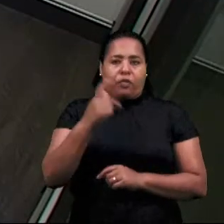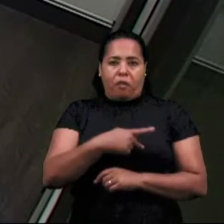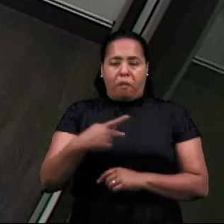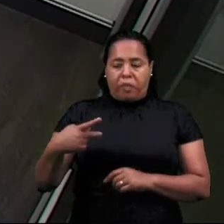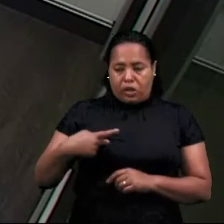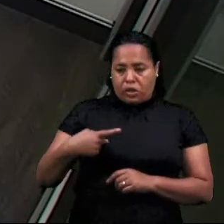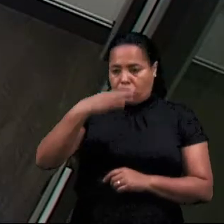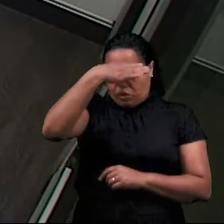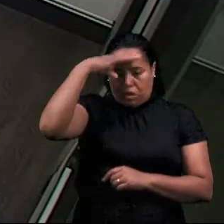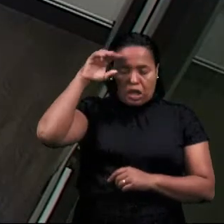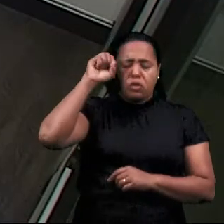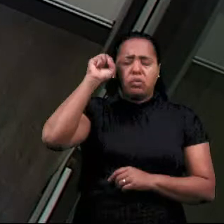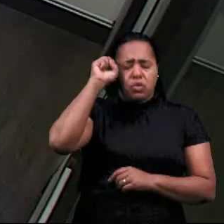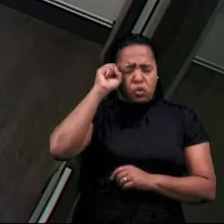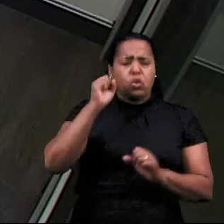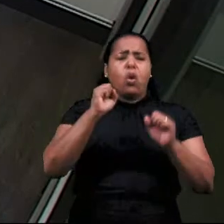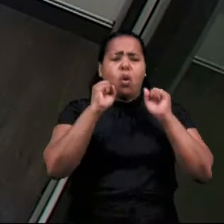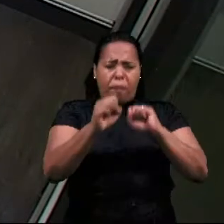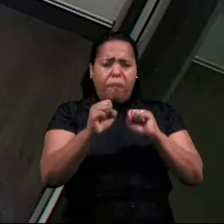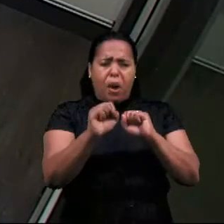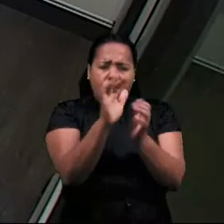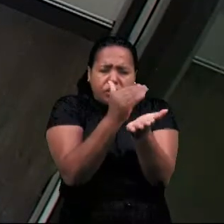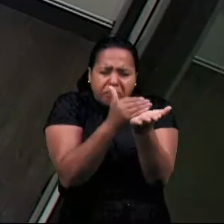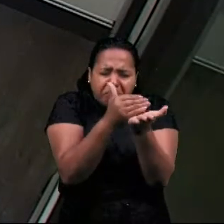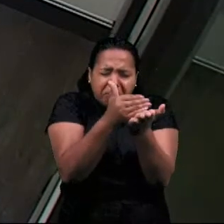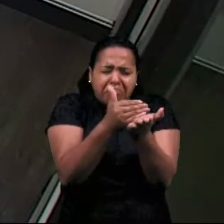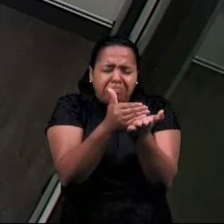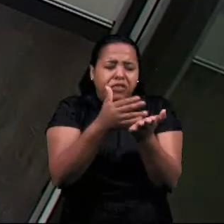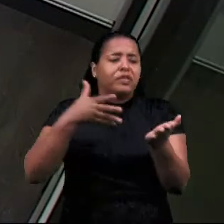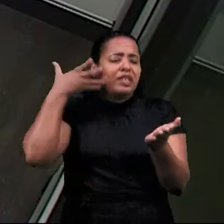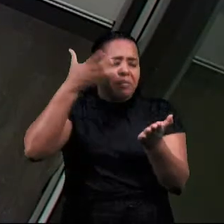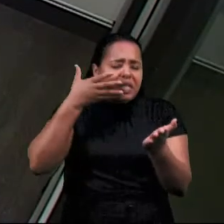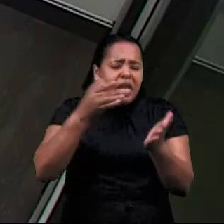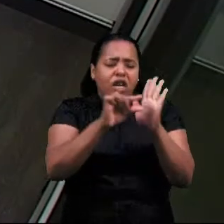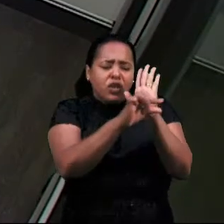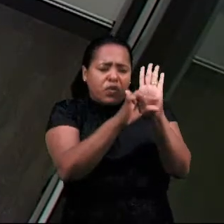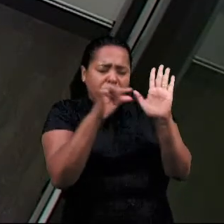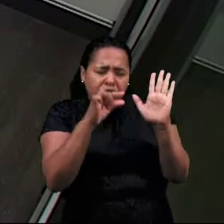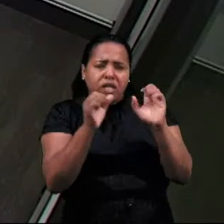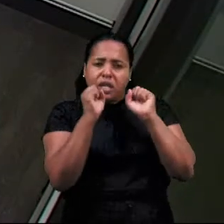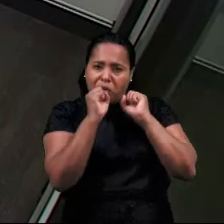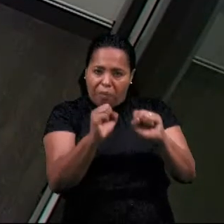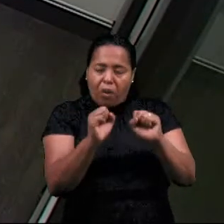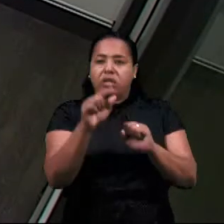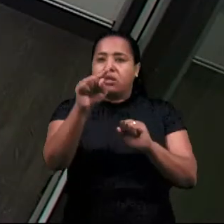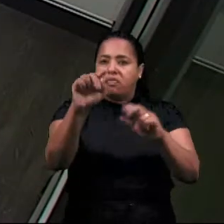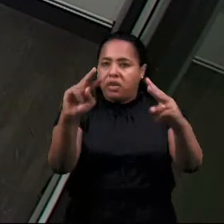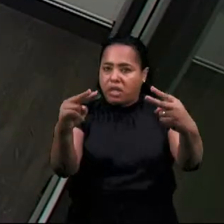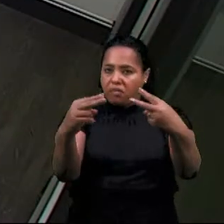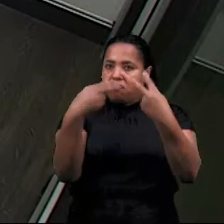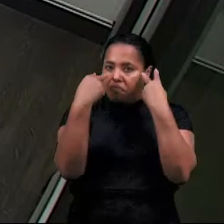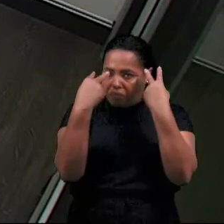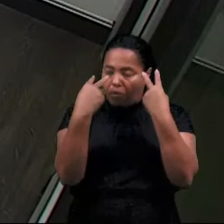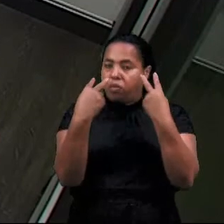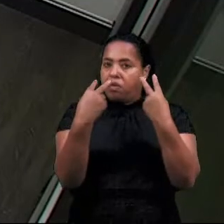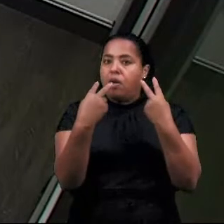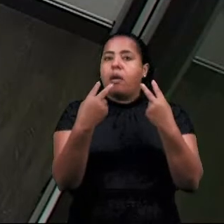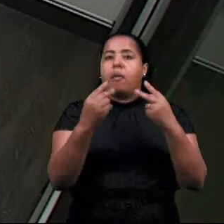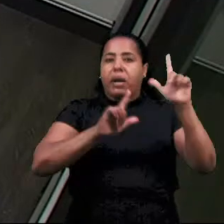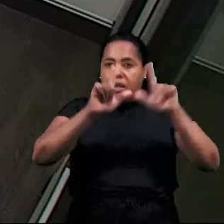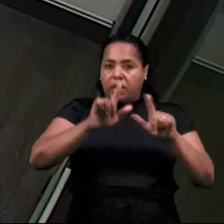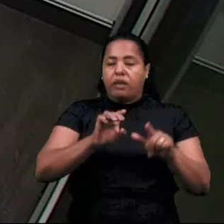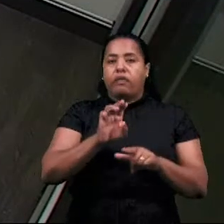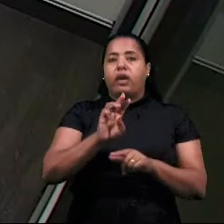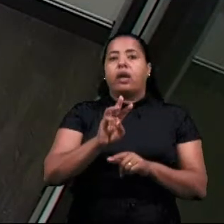Pastor, o senhor pode dar uma breve introdução da palavra, falar o versículo pra gente, a você que está nos acompanhando pela TV Web Manaim também, a você que está